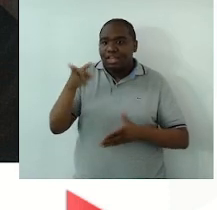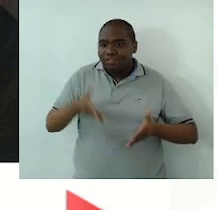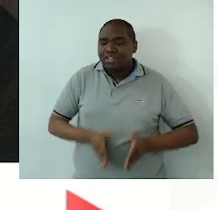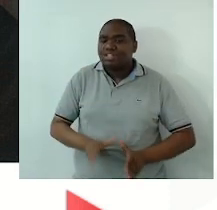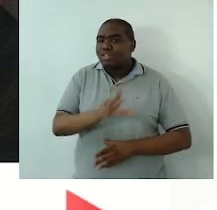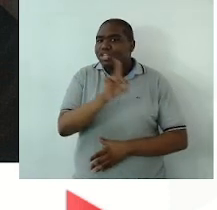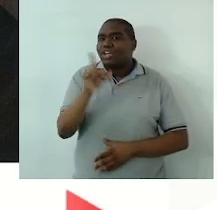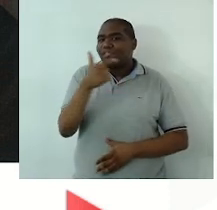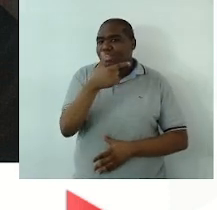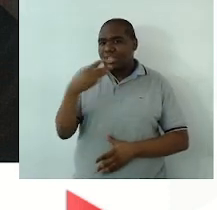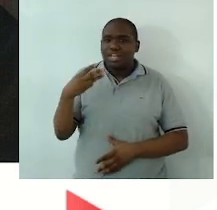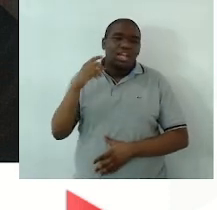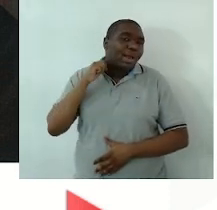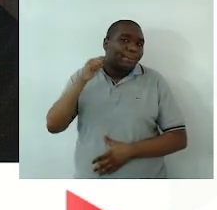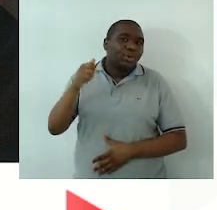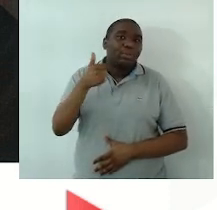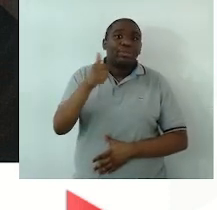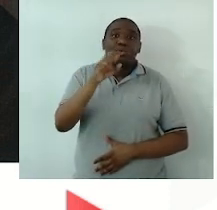abril de